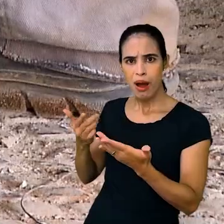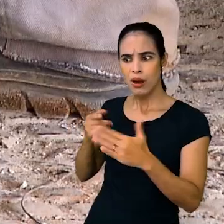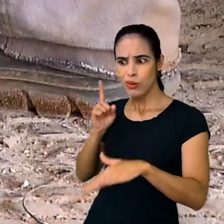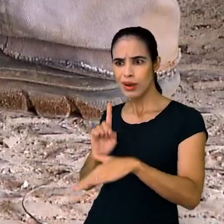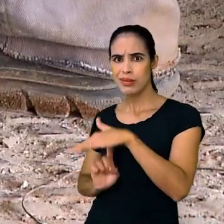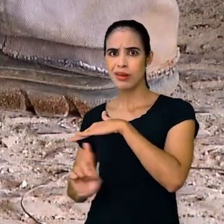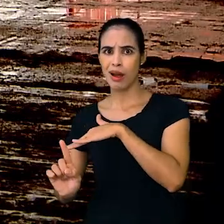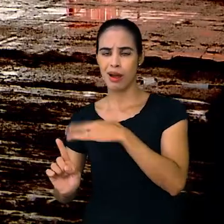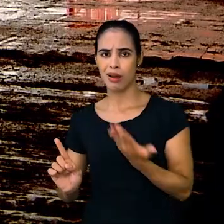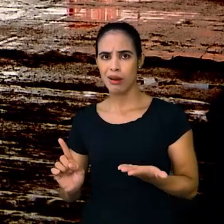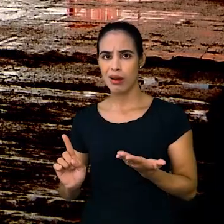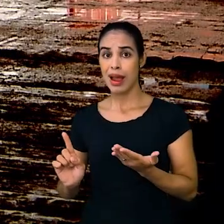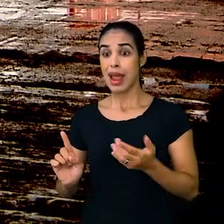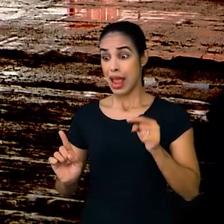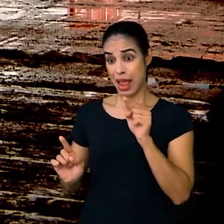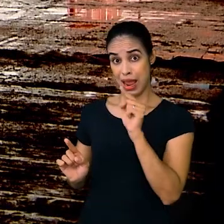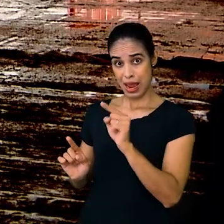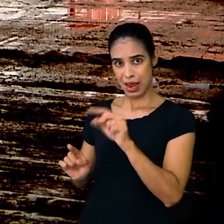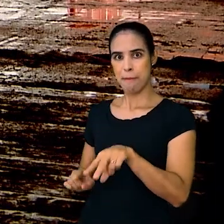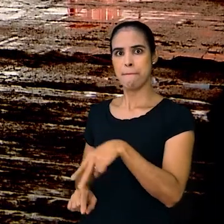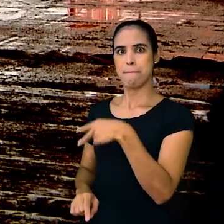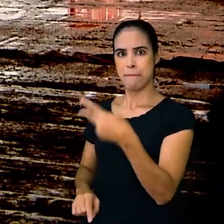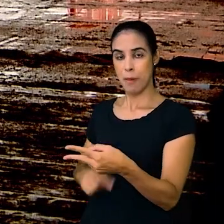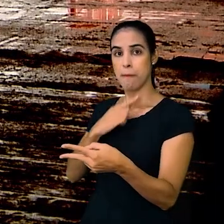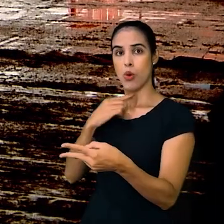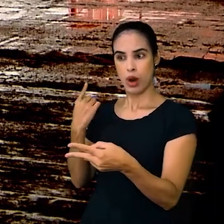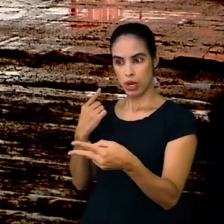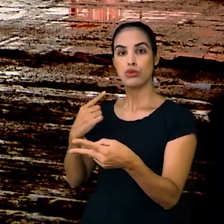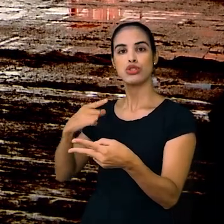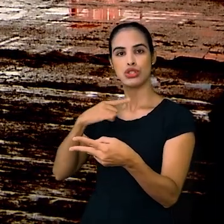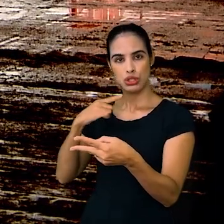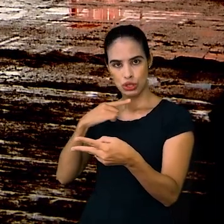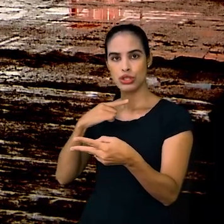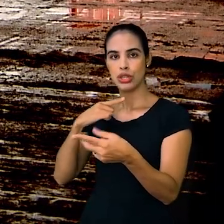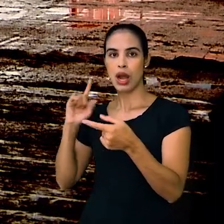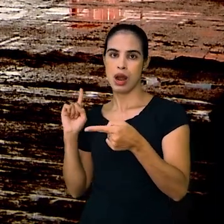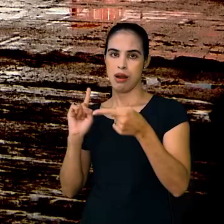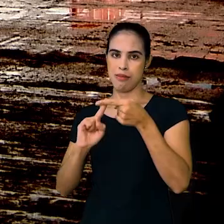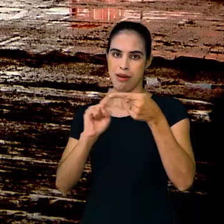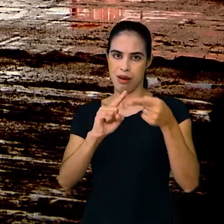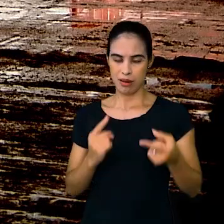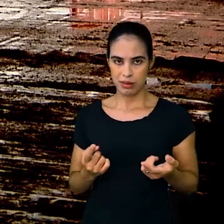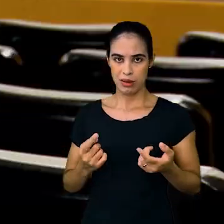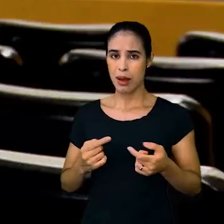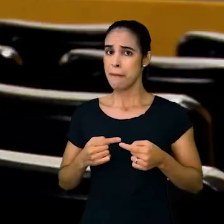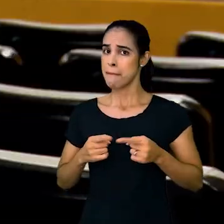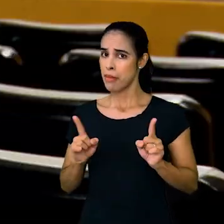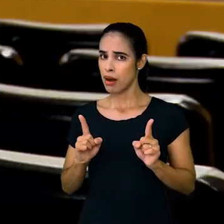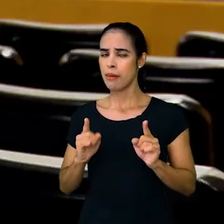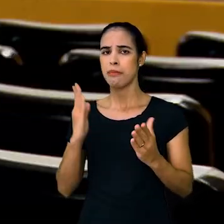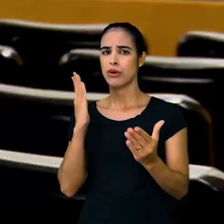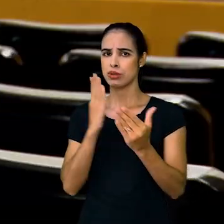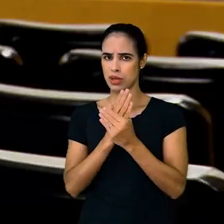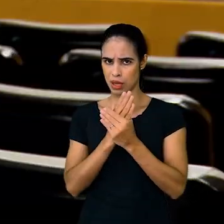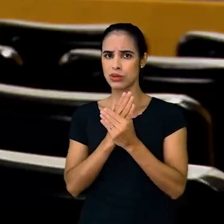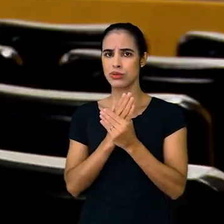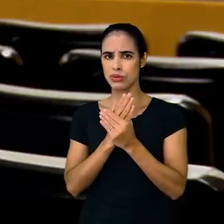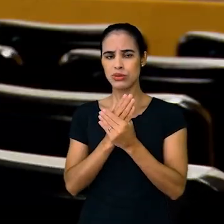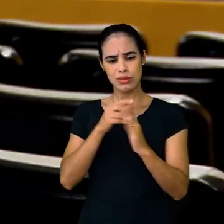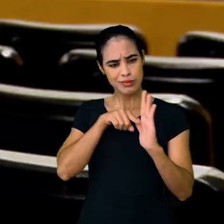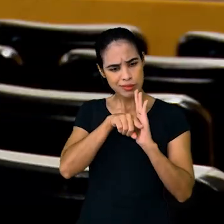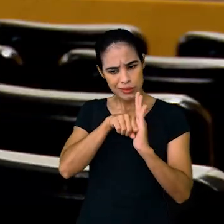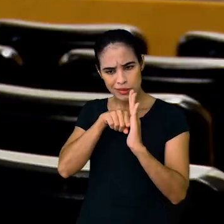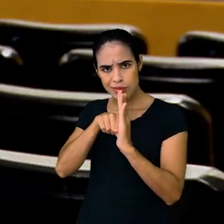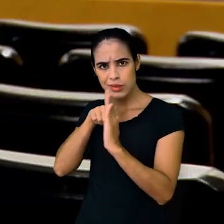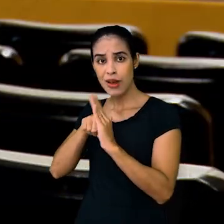sofrido ameaças depois de ter demitido 2 outros trabalhadores suspeitos de furto. Bom, o fato é que esse processo passou por